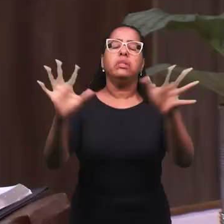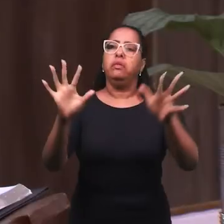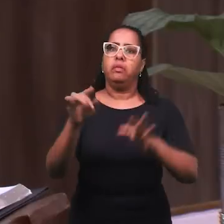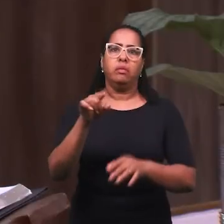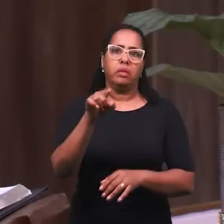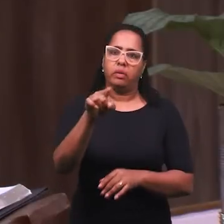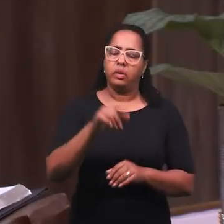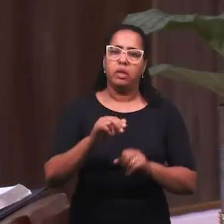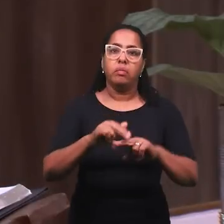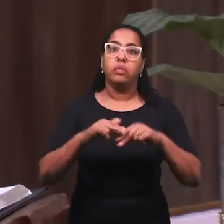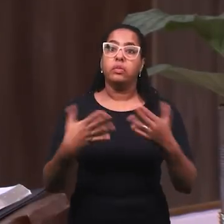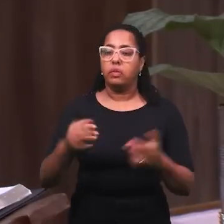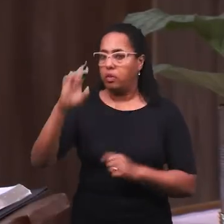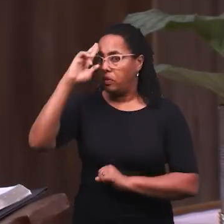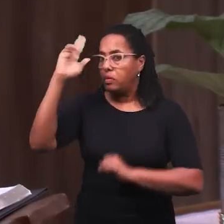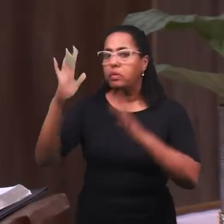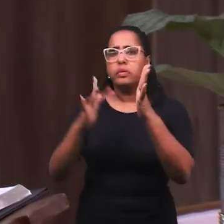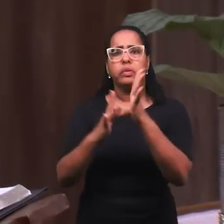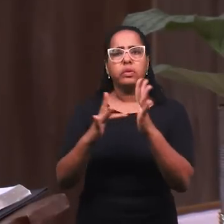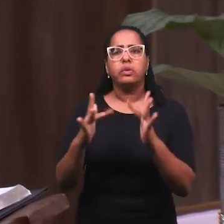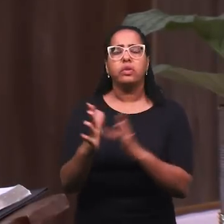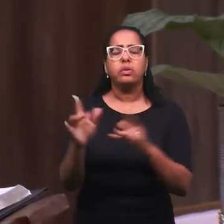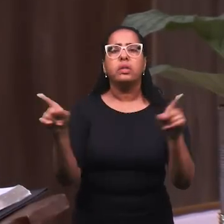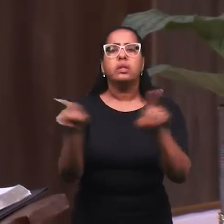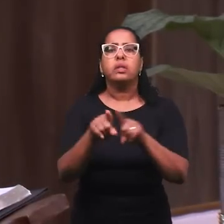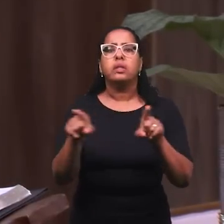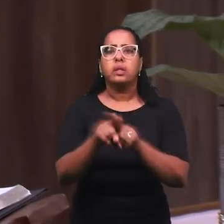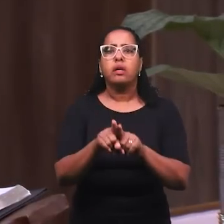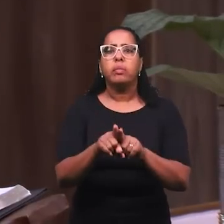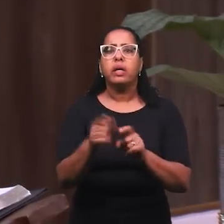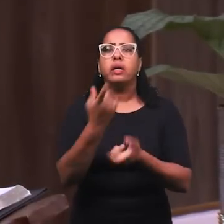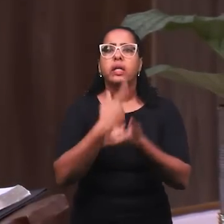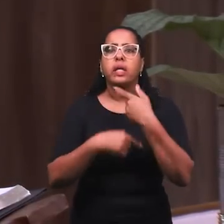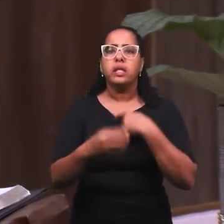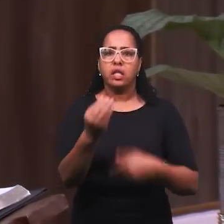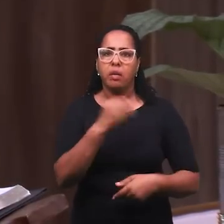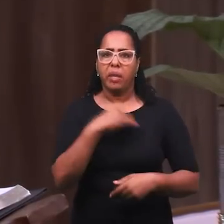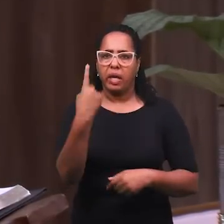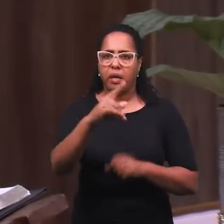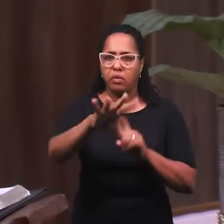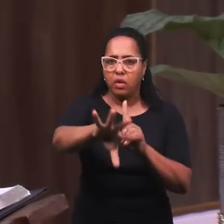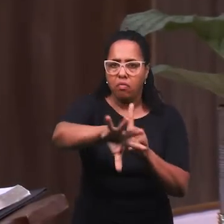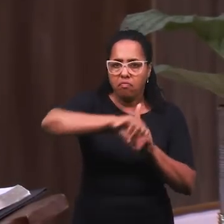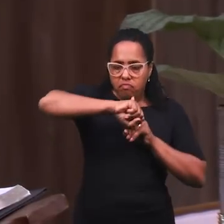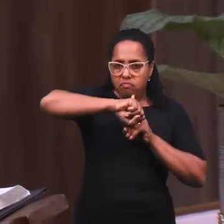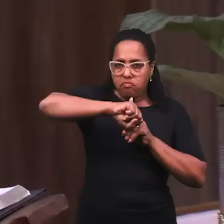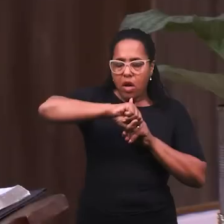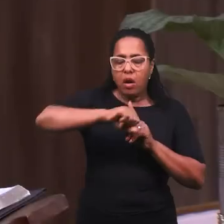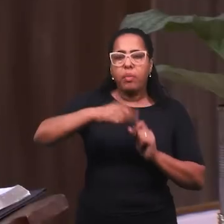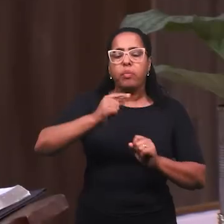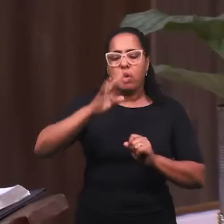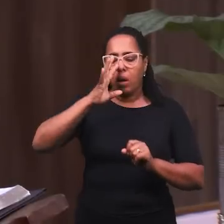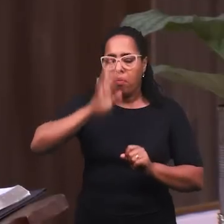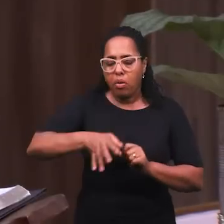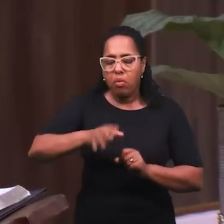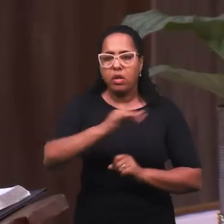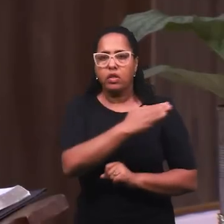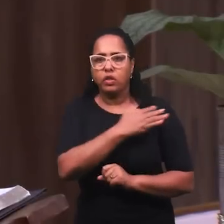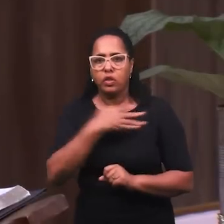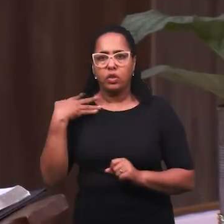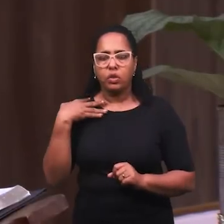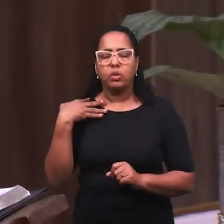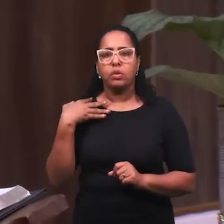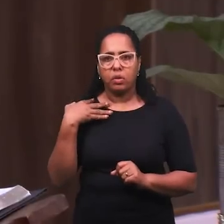sua disposição, porque o Senhor Jesus também, ele quer tomar o seu pecado, que lhe leva a um juízo de